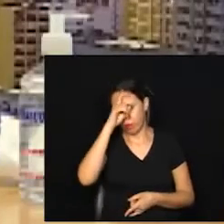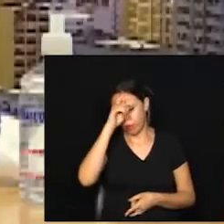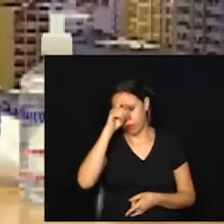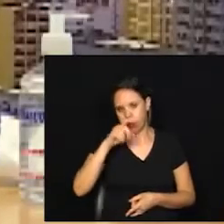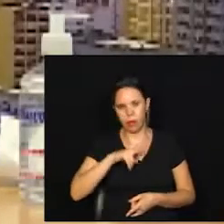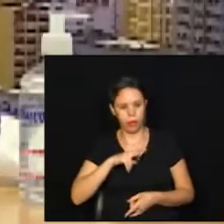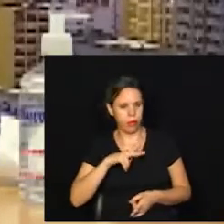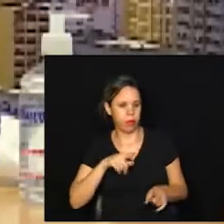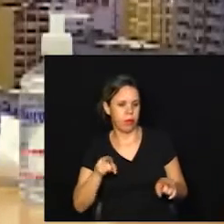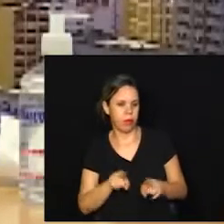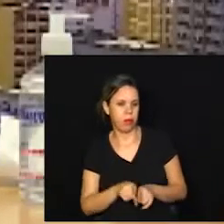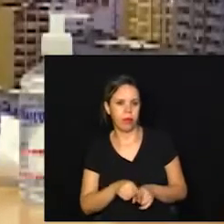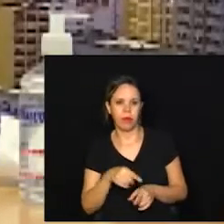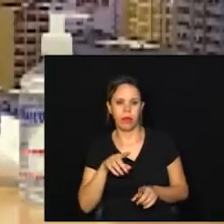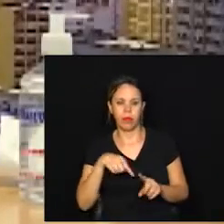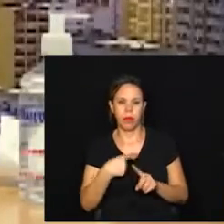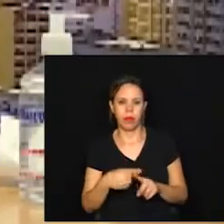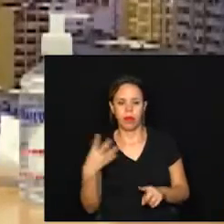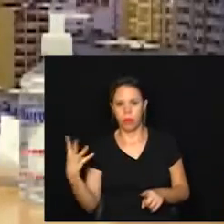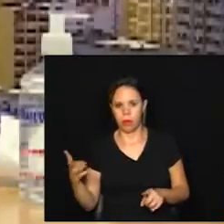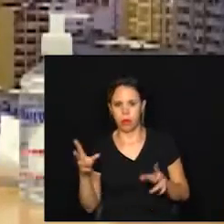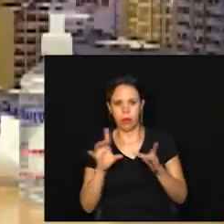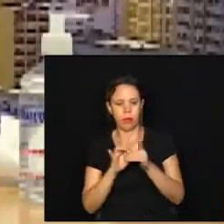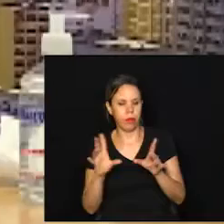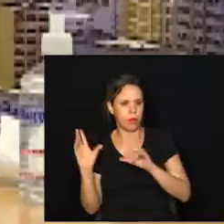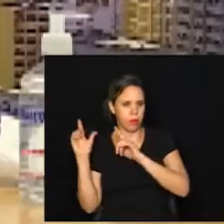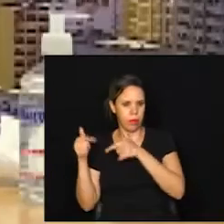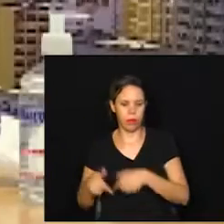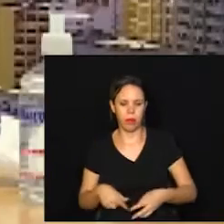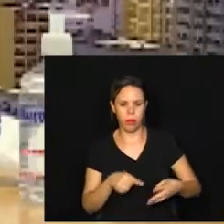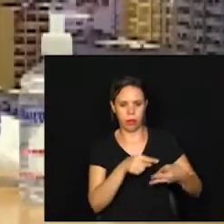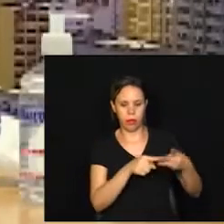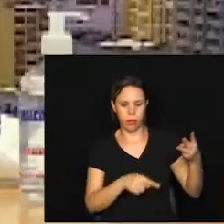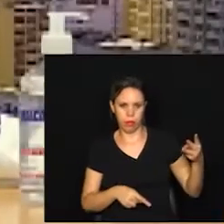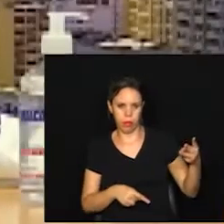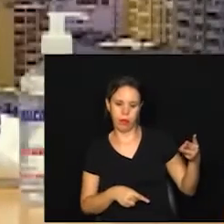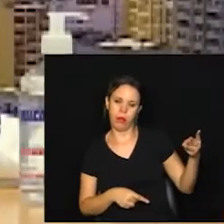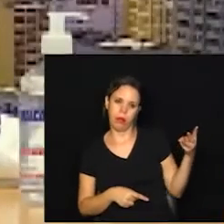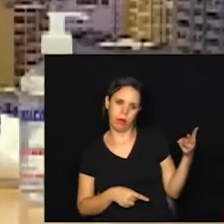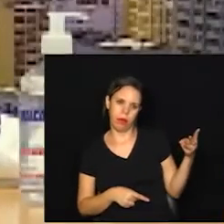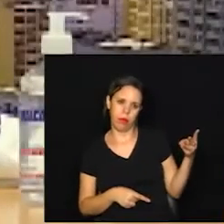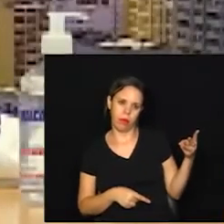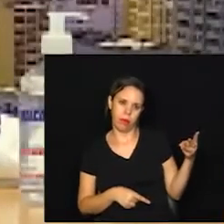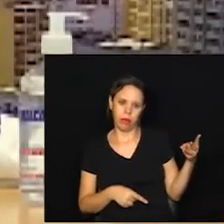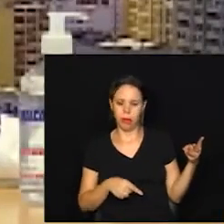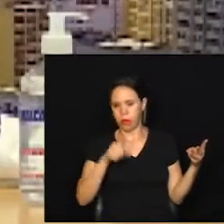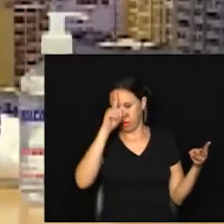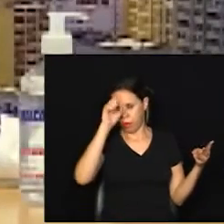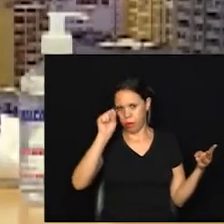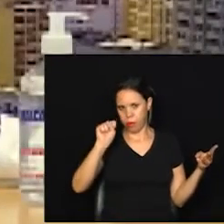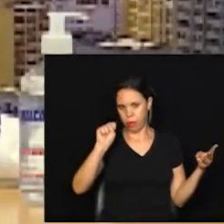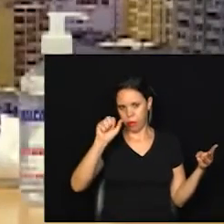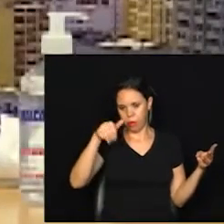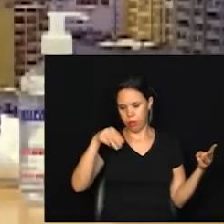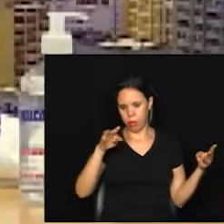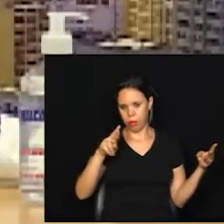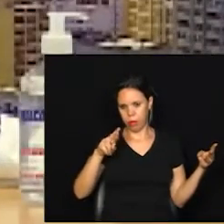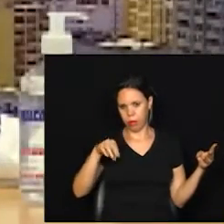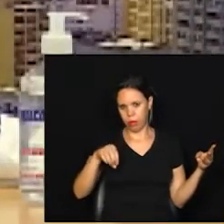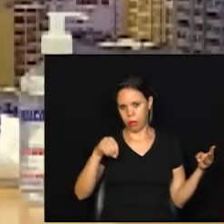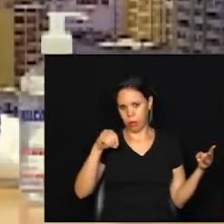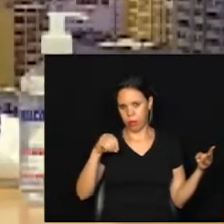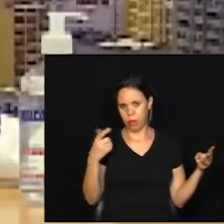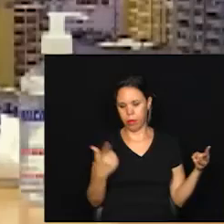mais 4 leitos de enfermaria, sendo que 3 serão no Samaritano, nós já tínhamos contratado mais